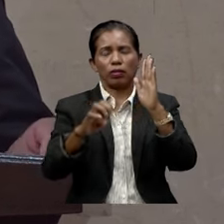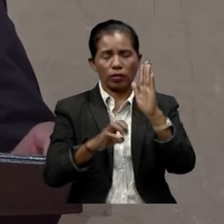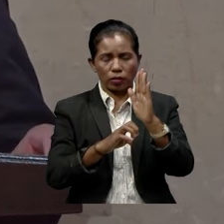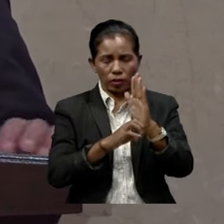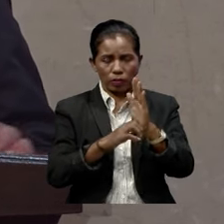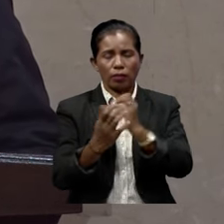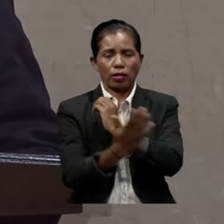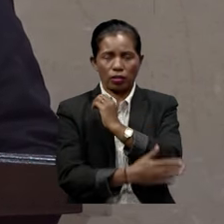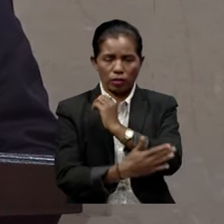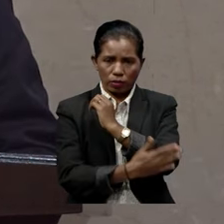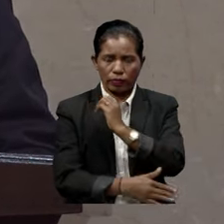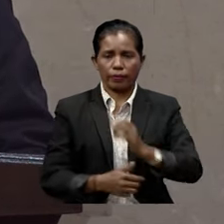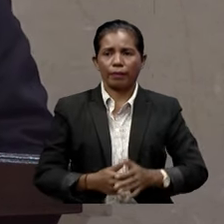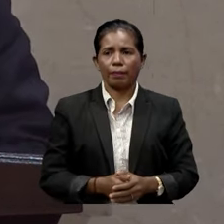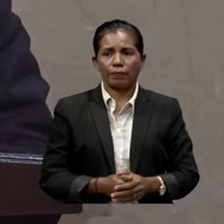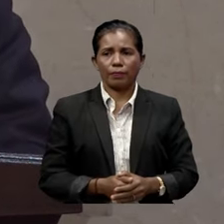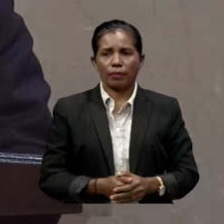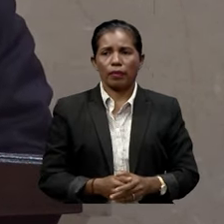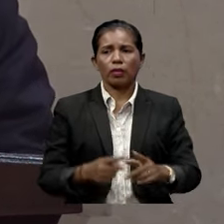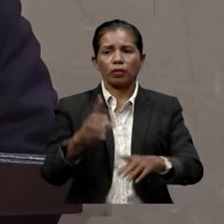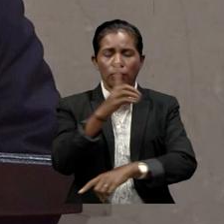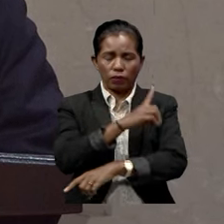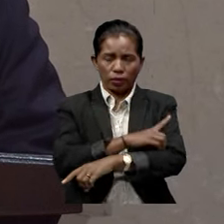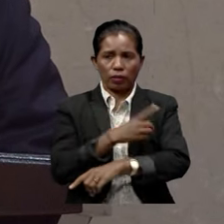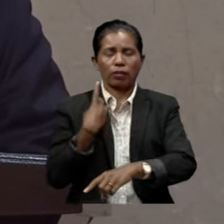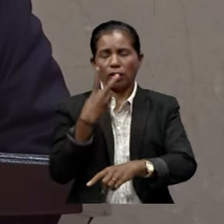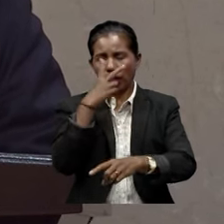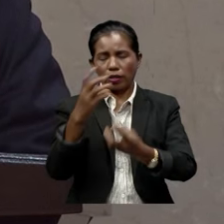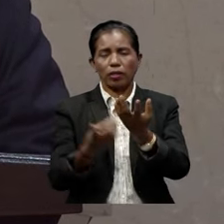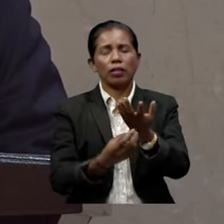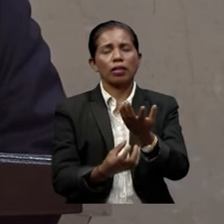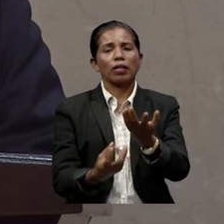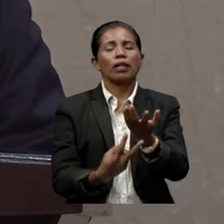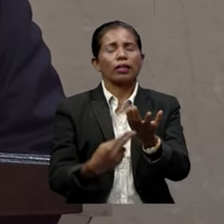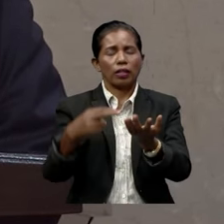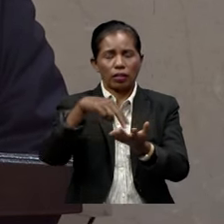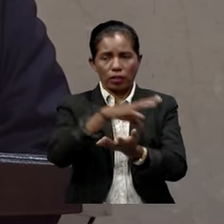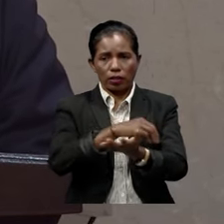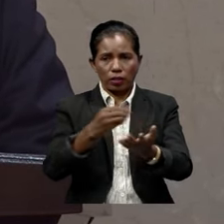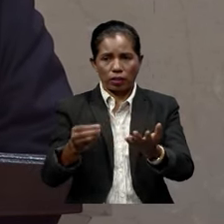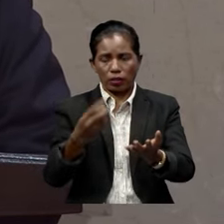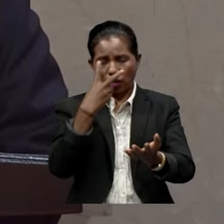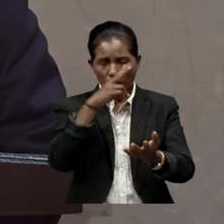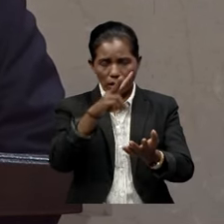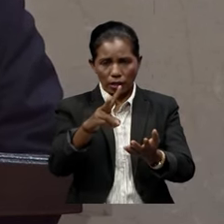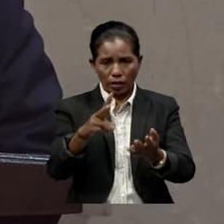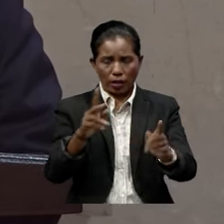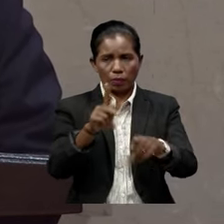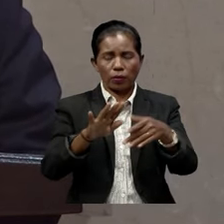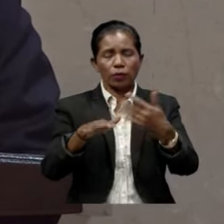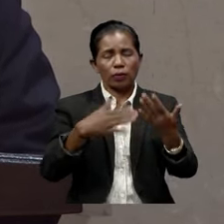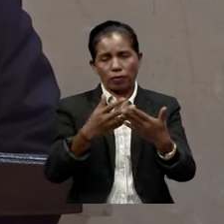país. Hoje, viemos de uma geração de dois, estou aqui como testemunha de uma